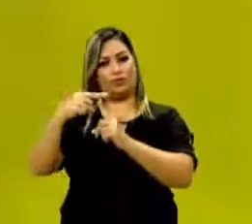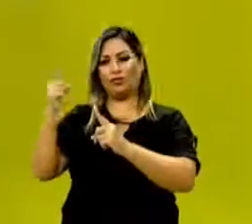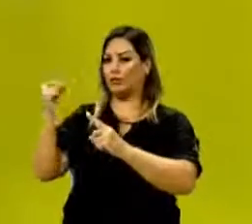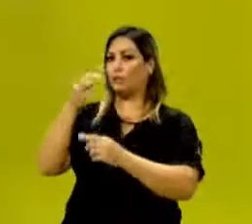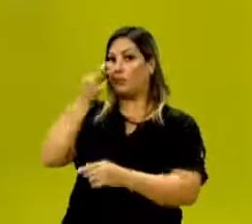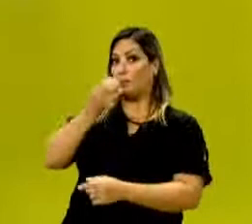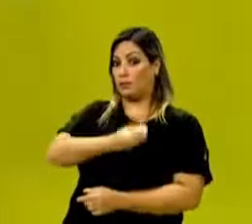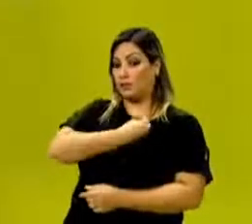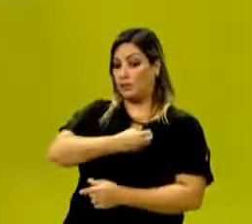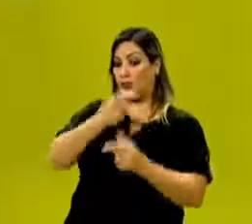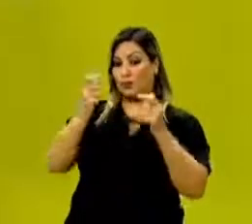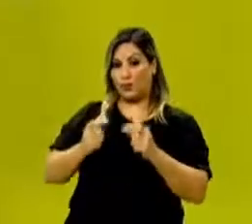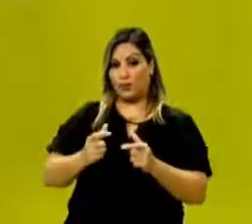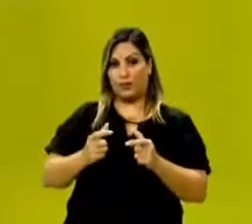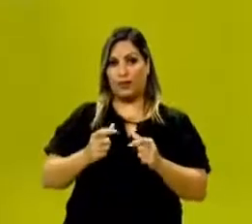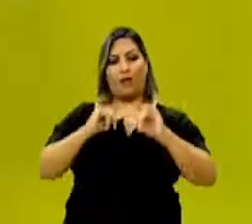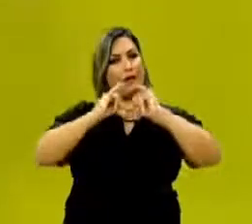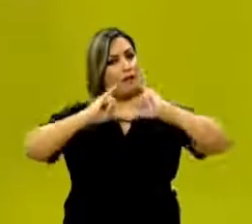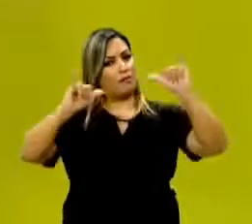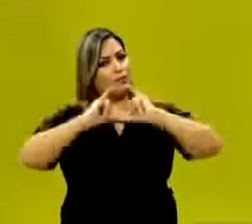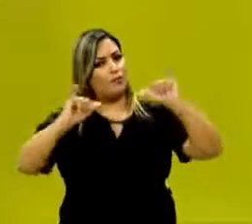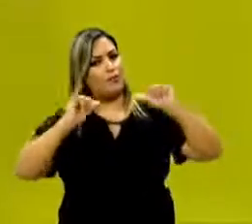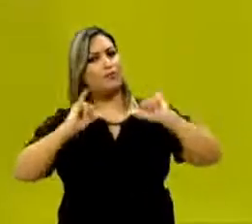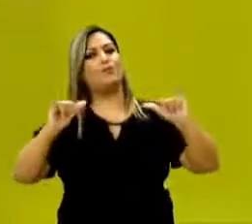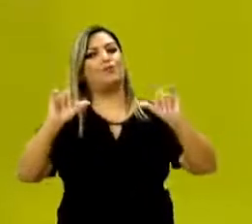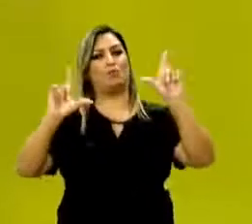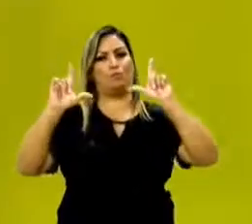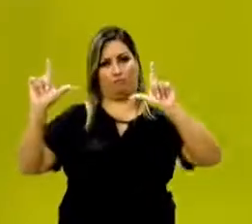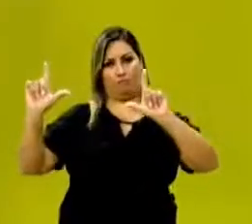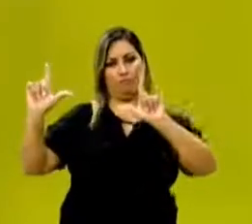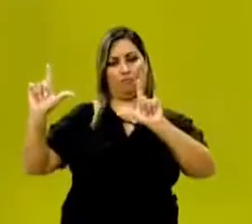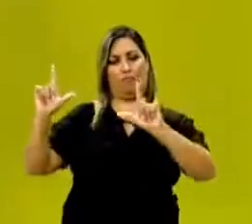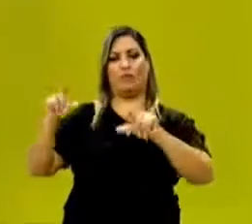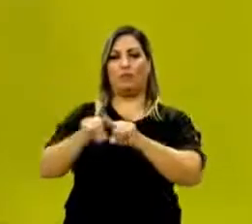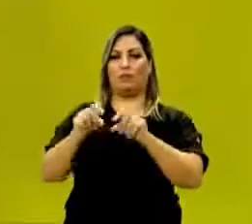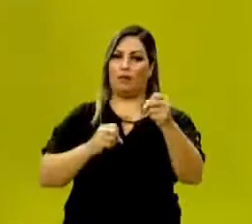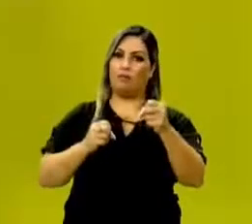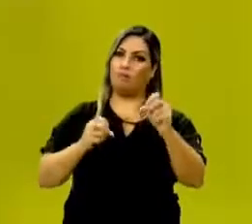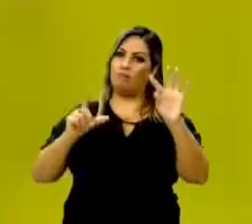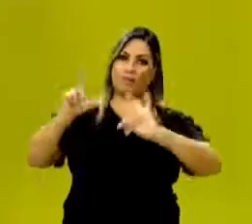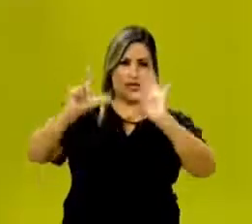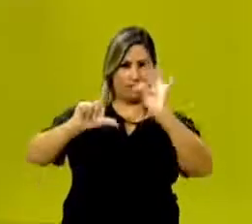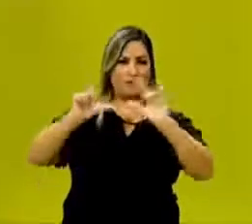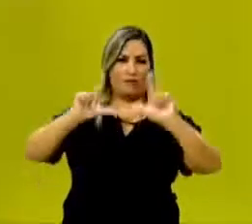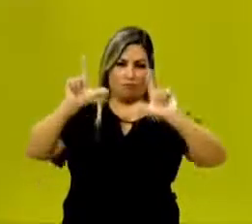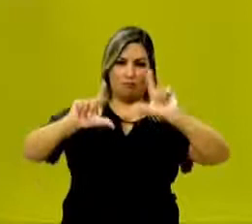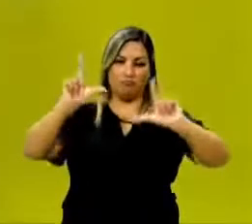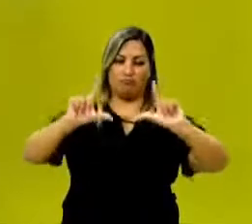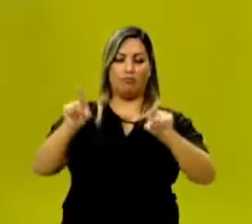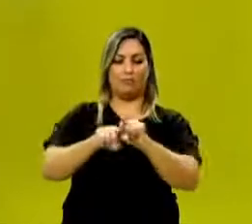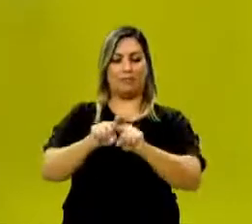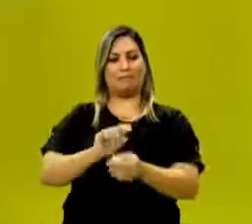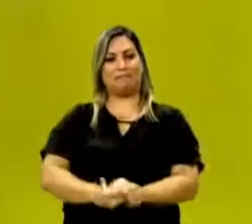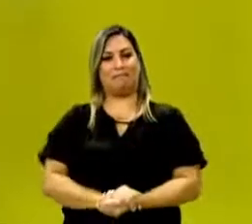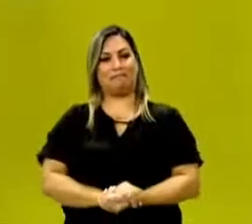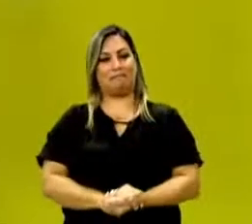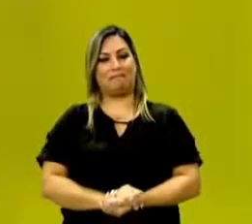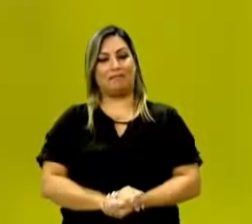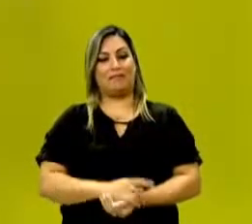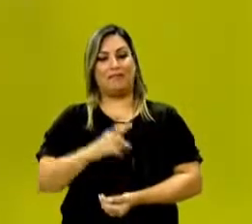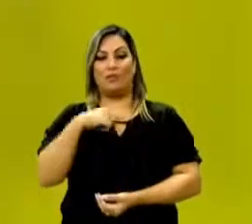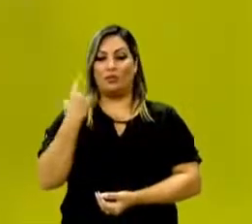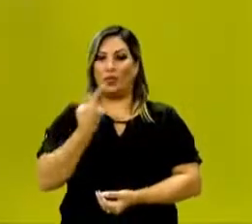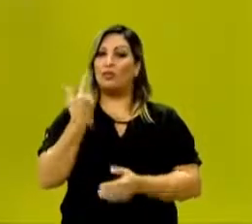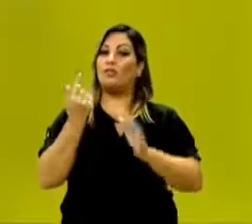muito presente nos anúncios publicitários, nos comerciais, ok? Bom, então quando nós falamos